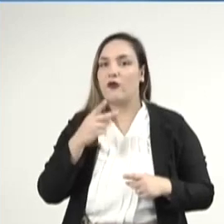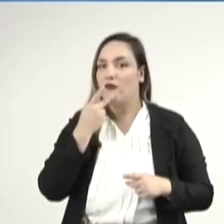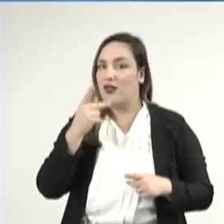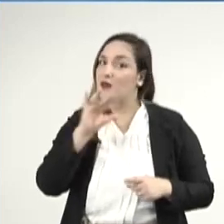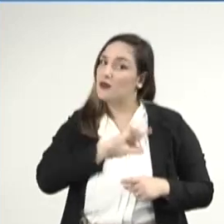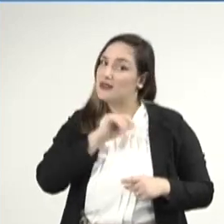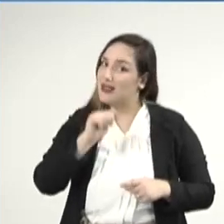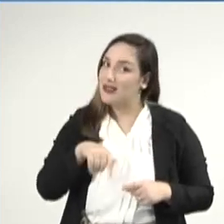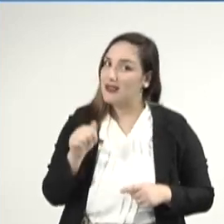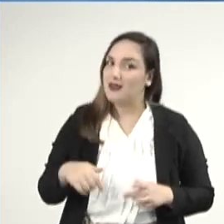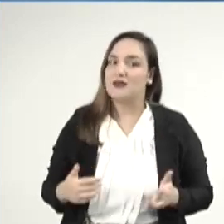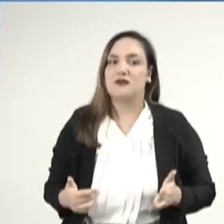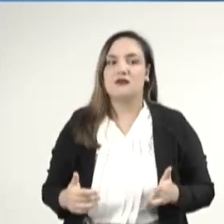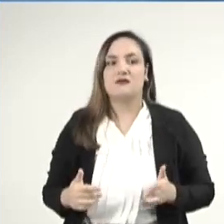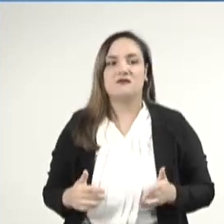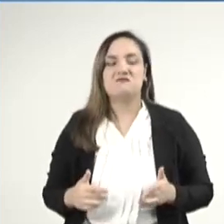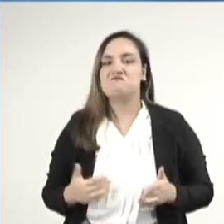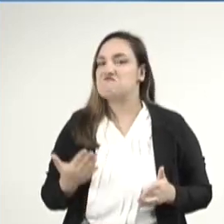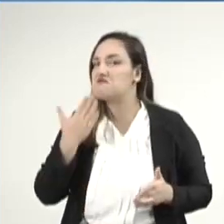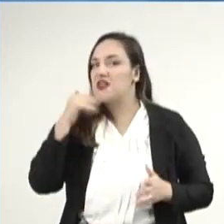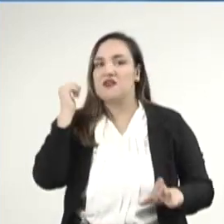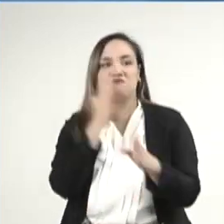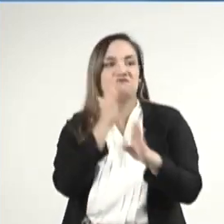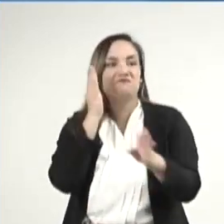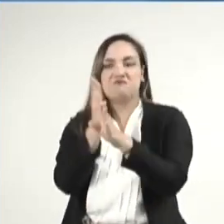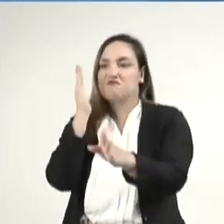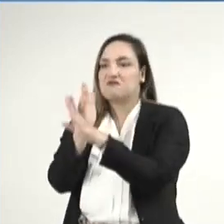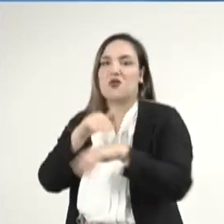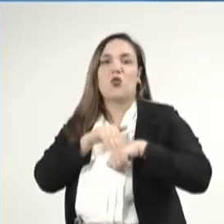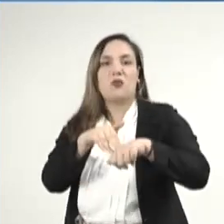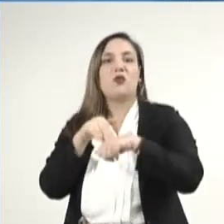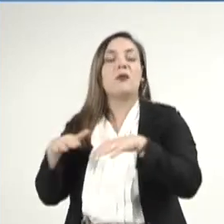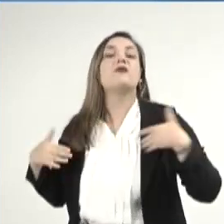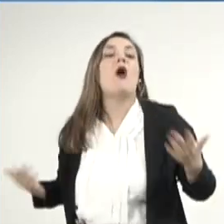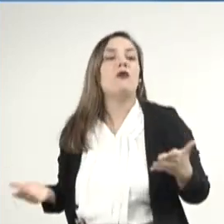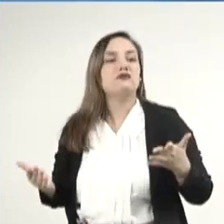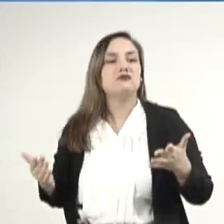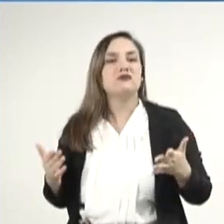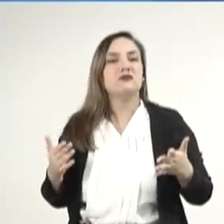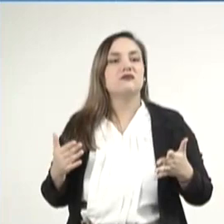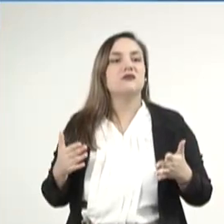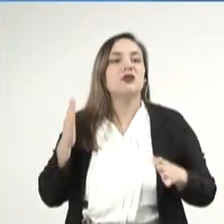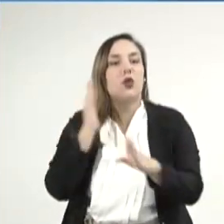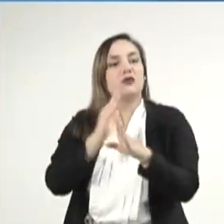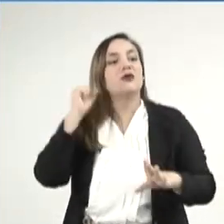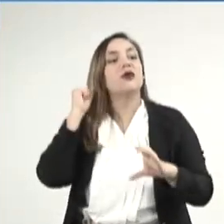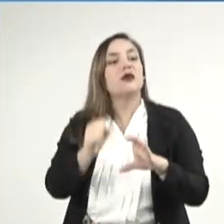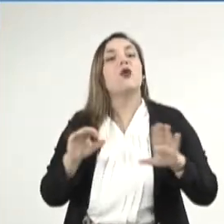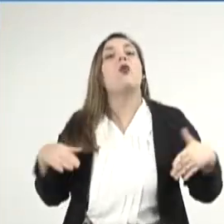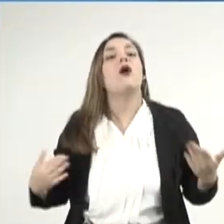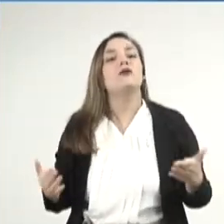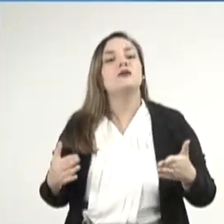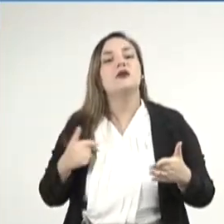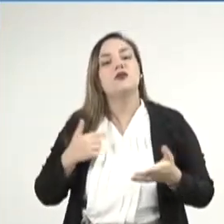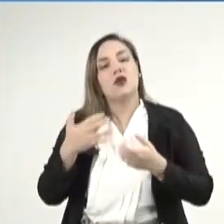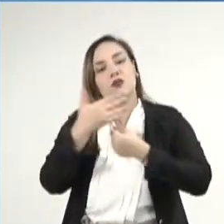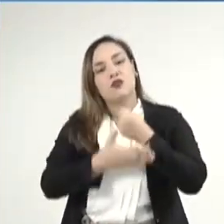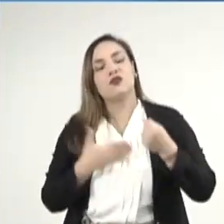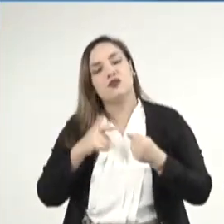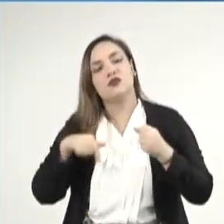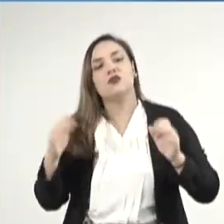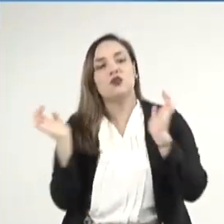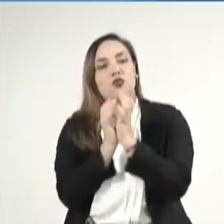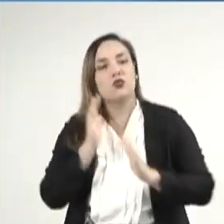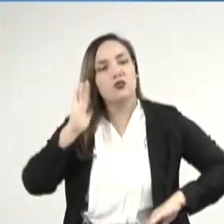Polícia Civil aqui, são números da melhor polícia, uma das melhores polícias do Brasil. Então, assim, só para fazer a defesa dessa categoria,